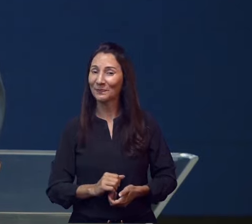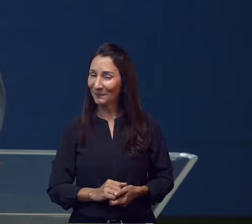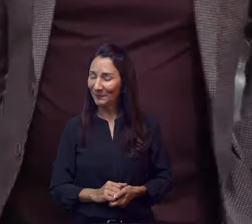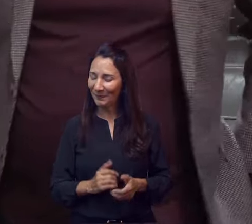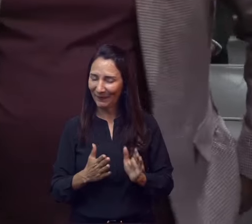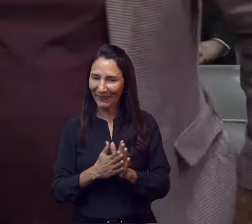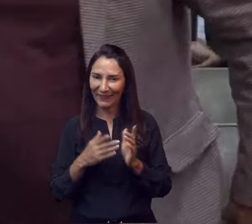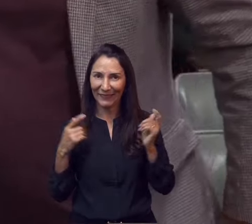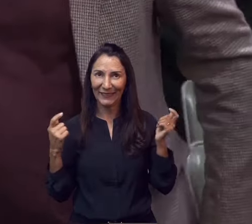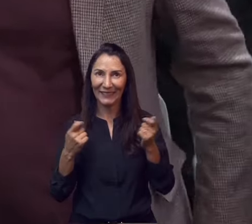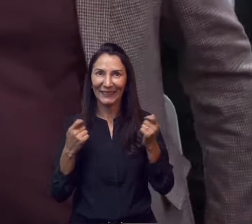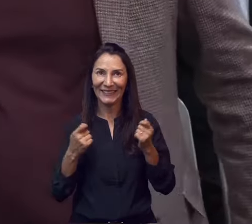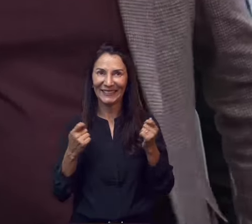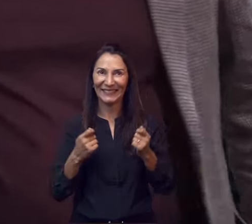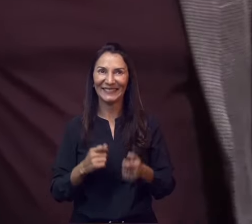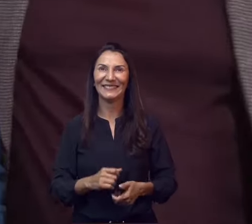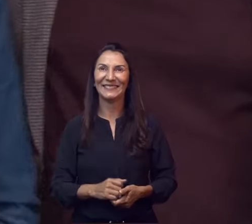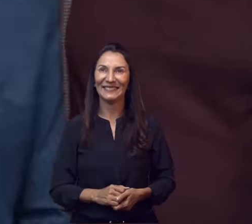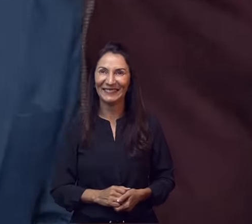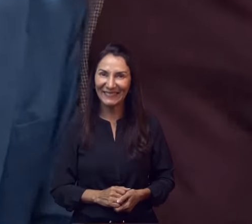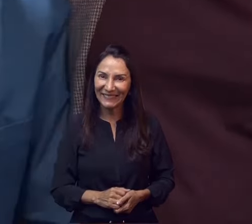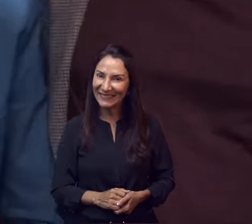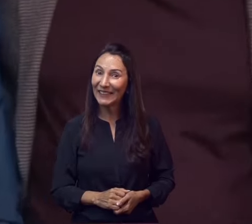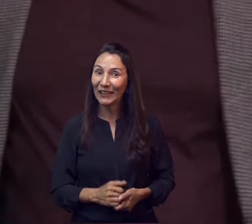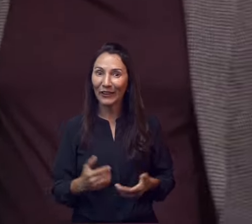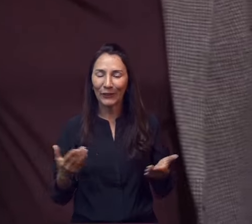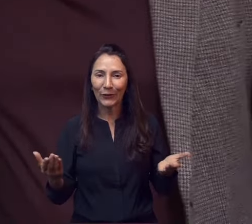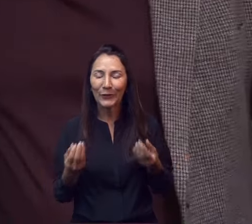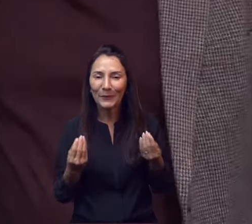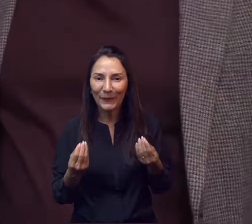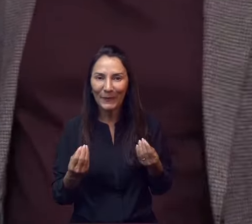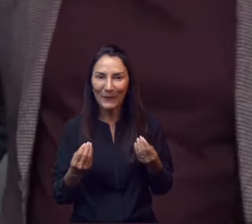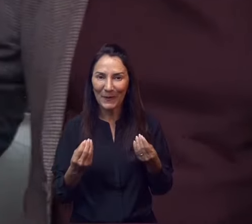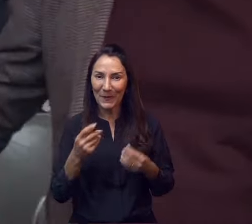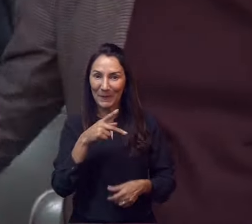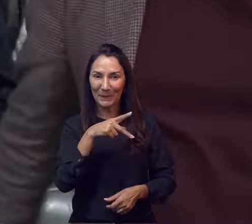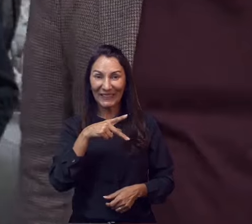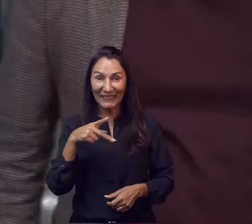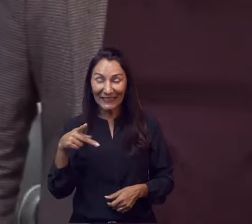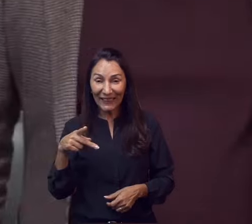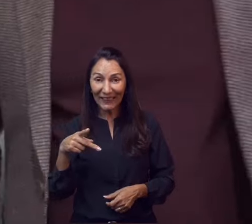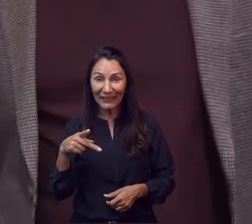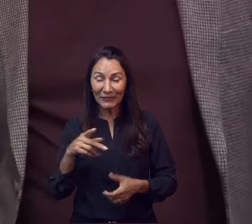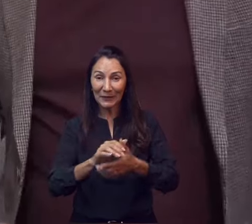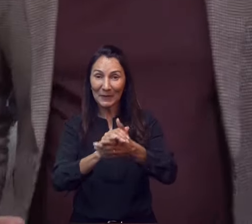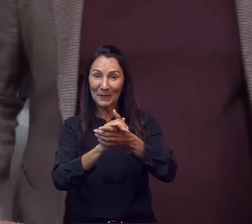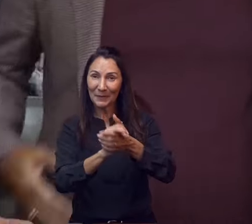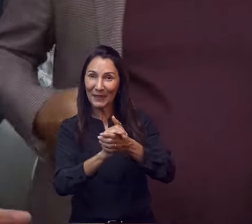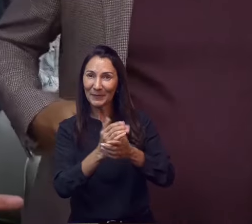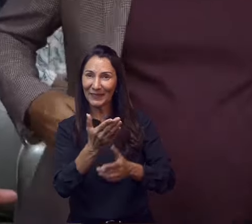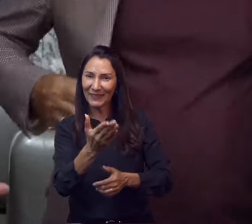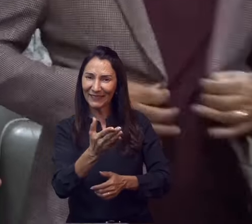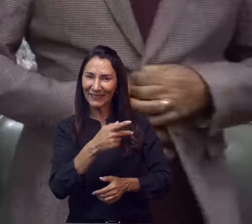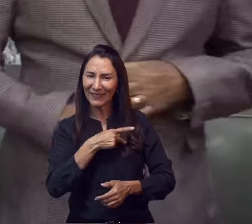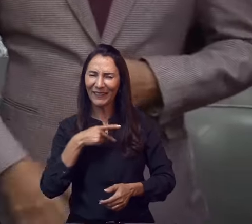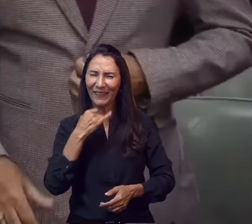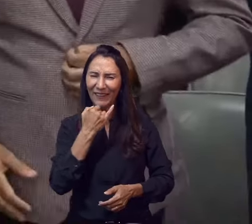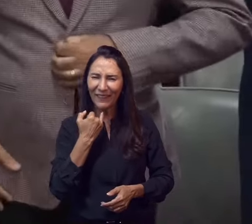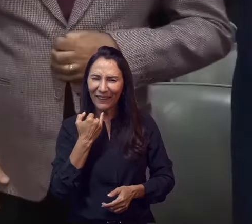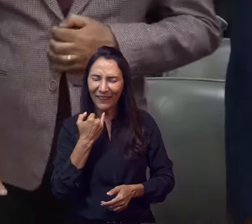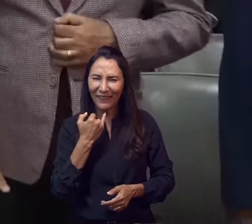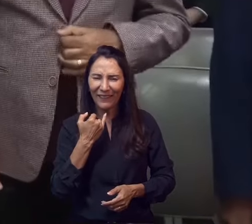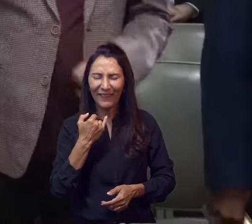Aleluia quando autoridade máxima da Nação presta homenagem a um pastor num